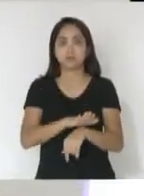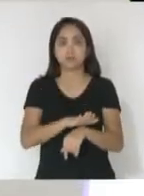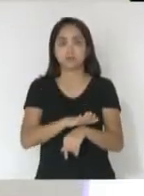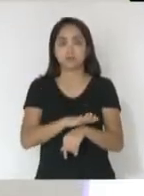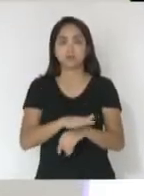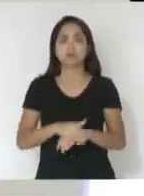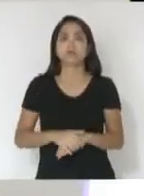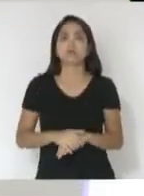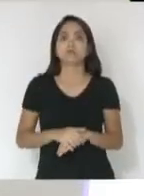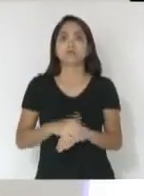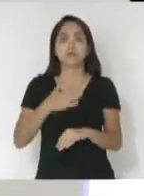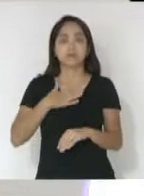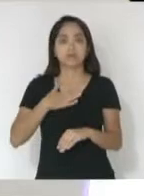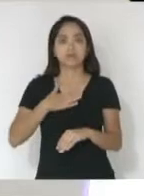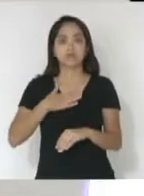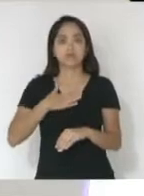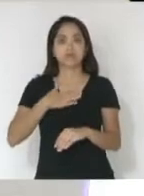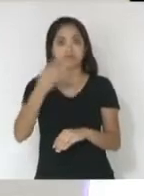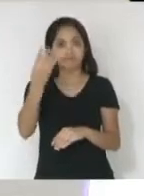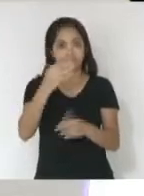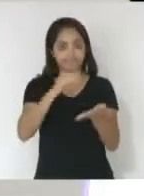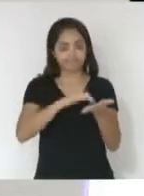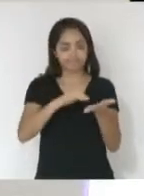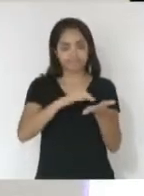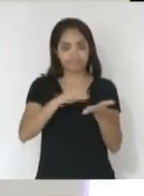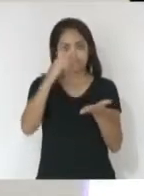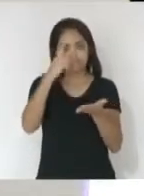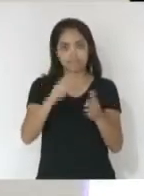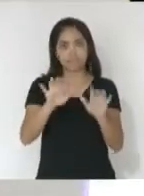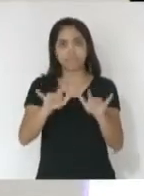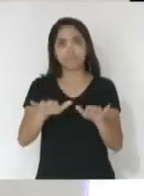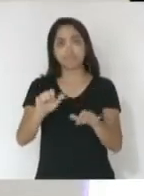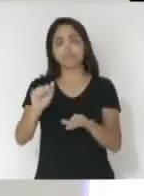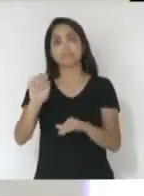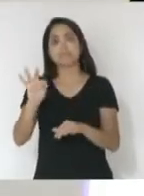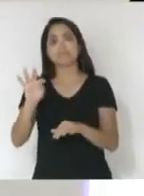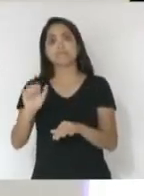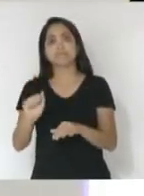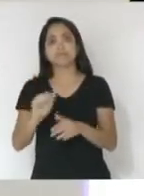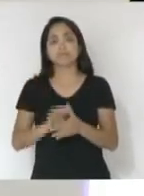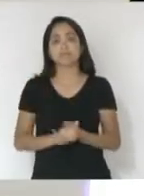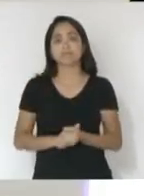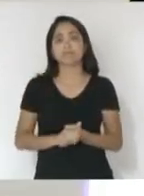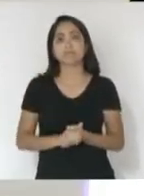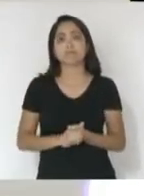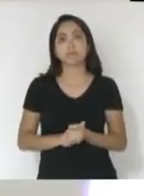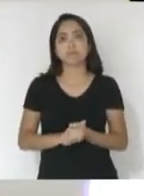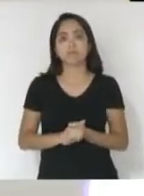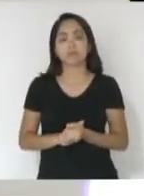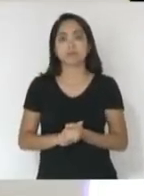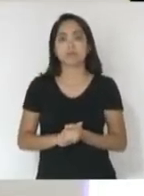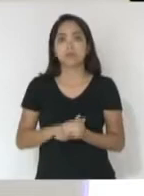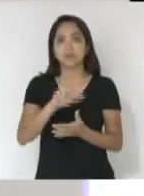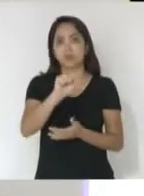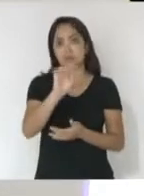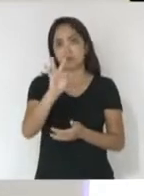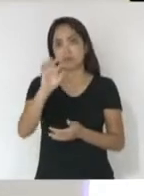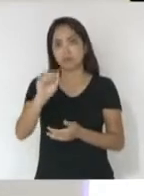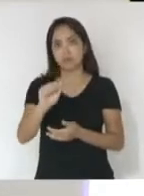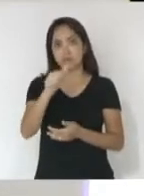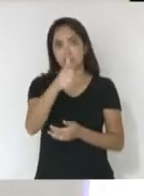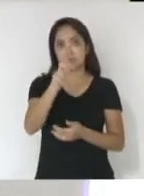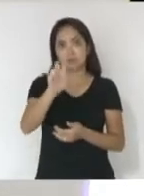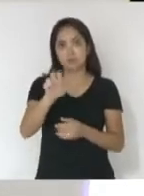14h48. E, para constar, eu, quarto secretário, lavrei a presente ata. Ata da